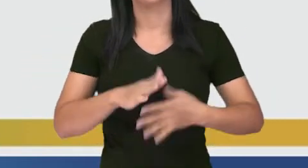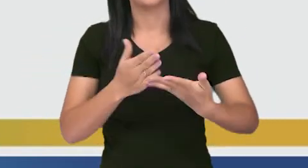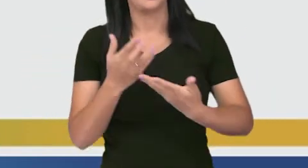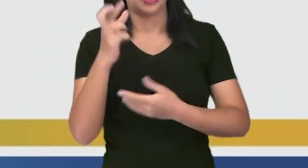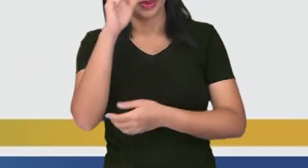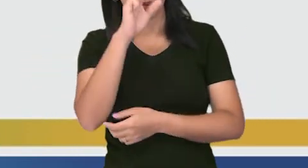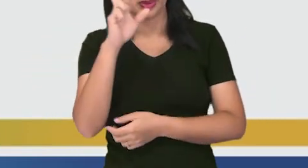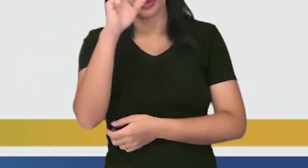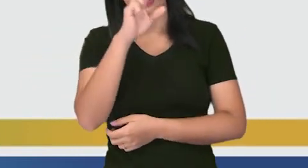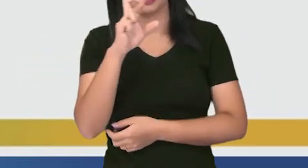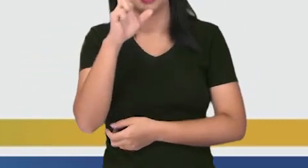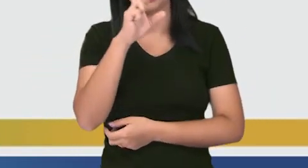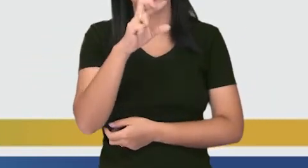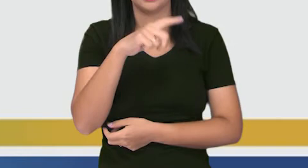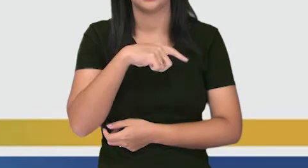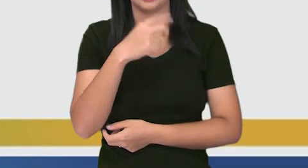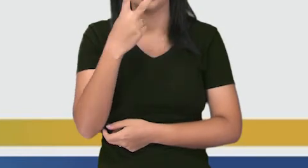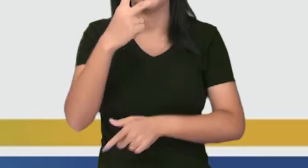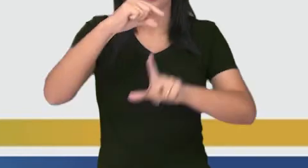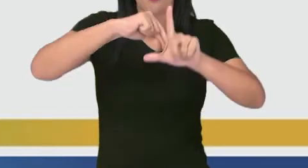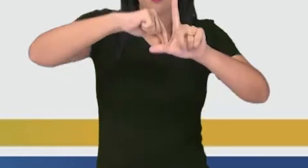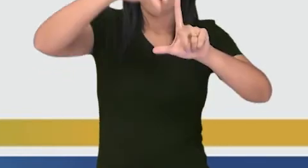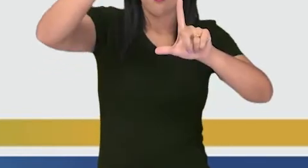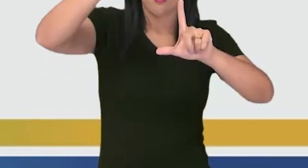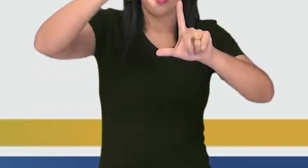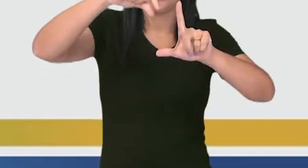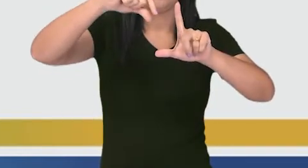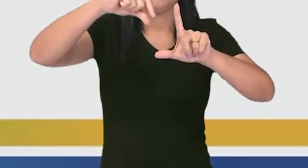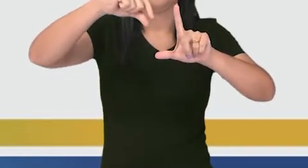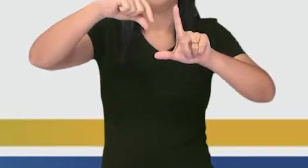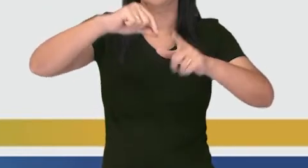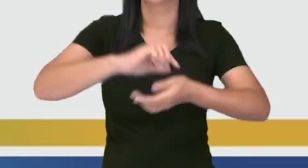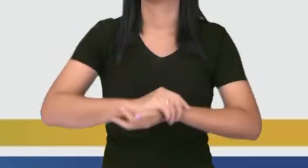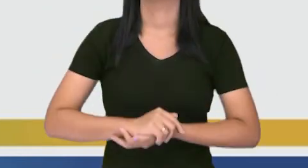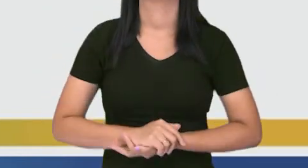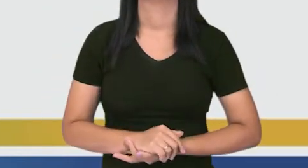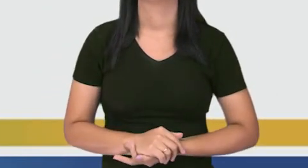que ele é: altos nesse gráfico